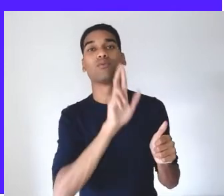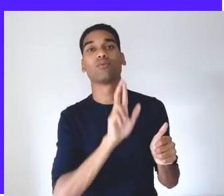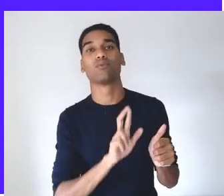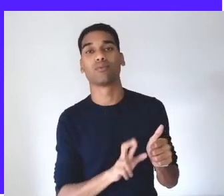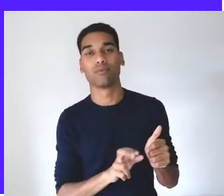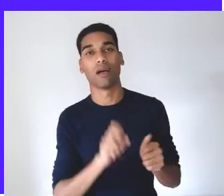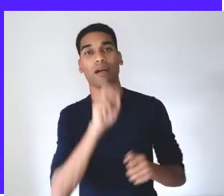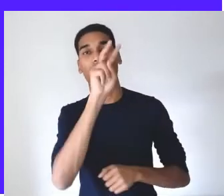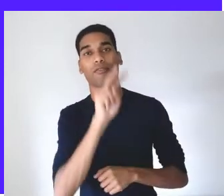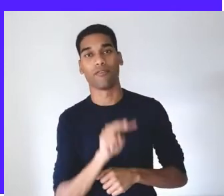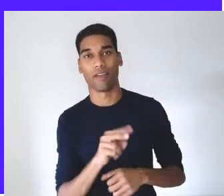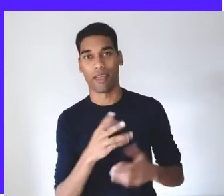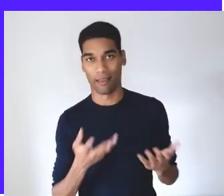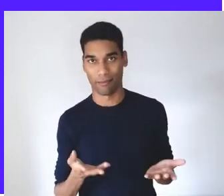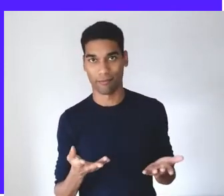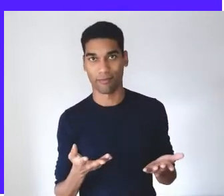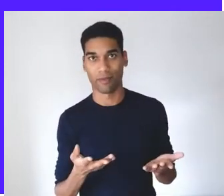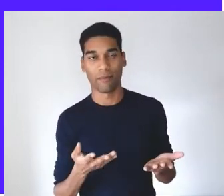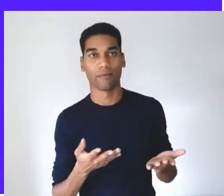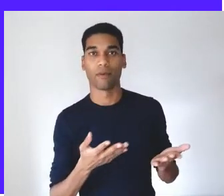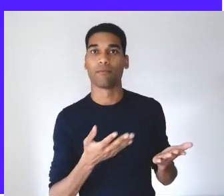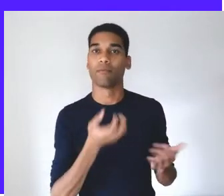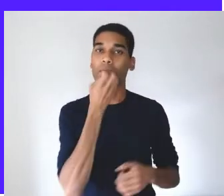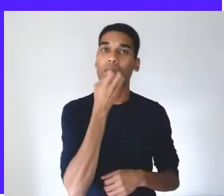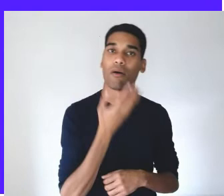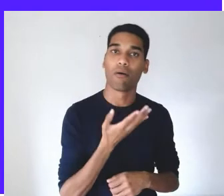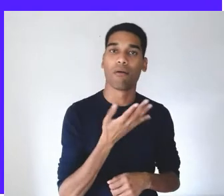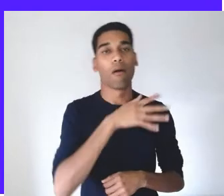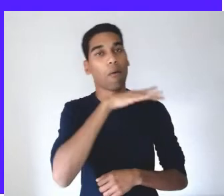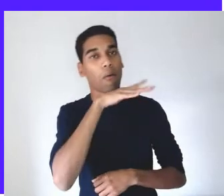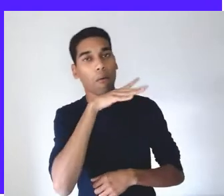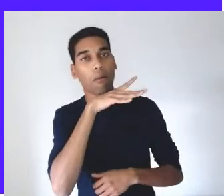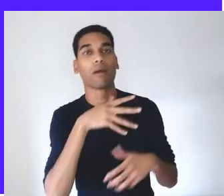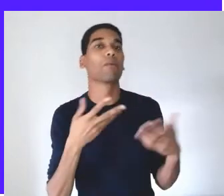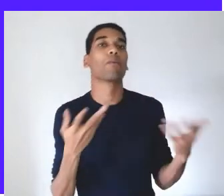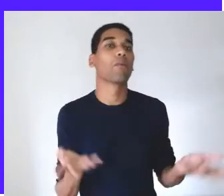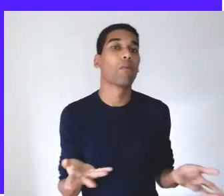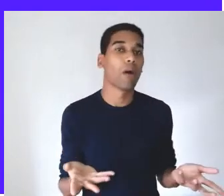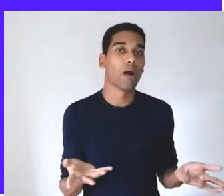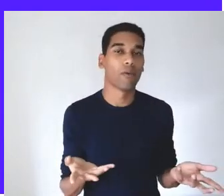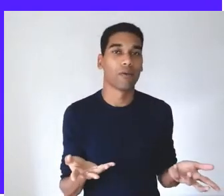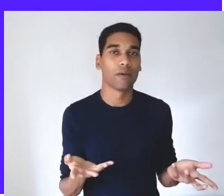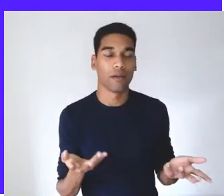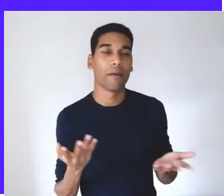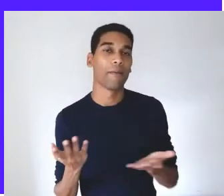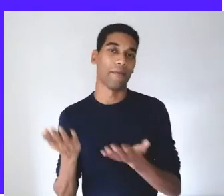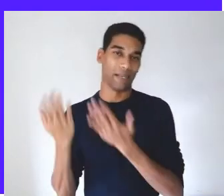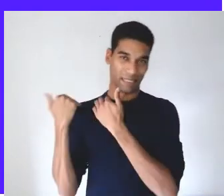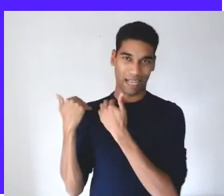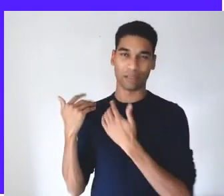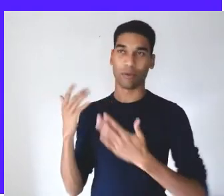melhores, piores. Houve surpresas, né? Quando a gente elaborou o índice, a gente teve que